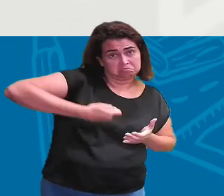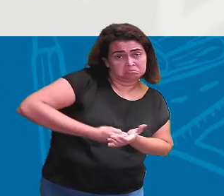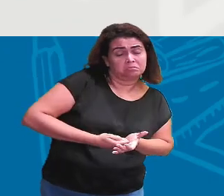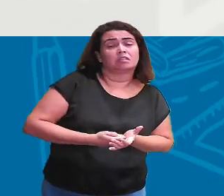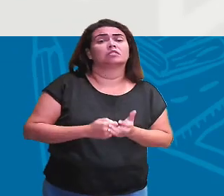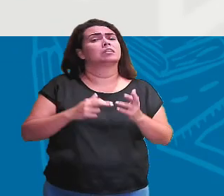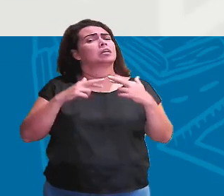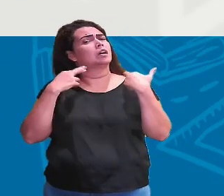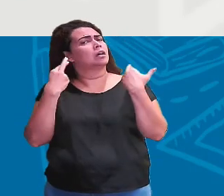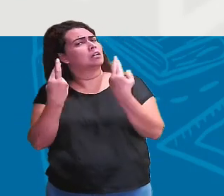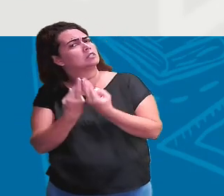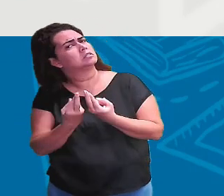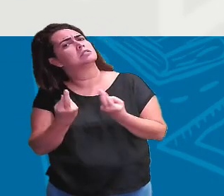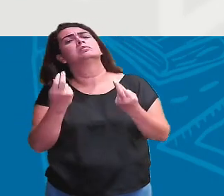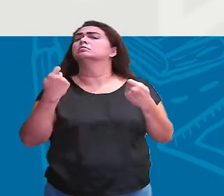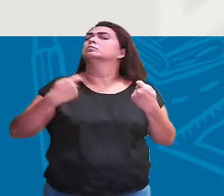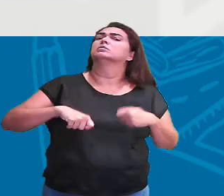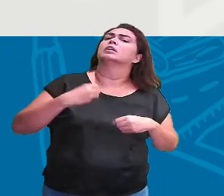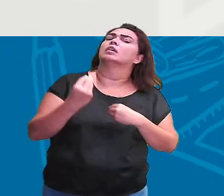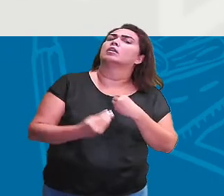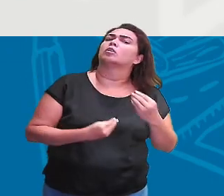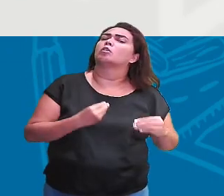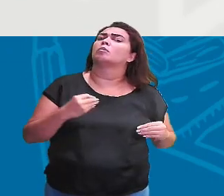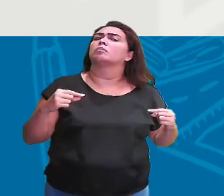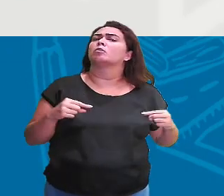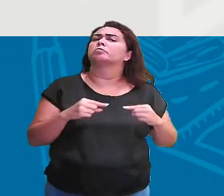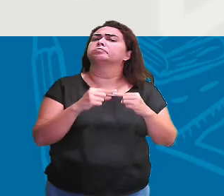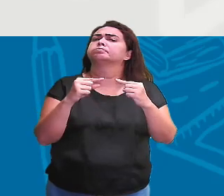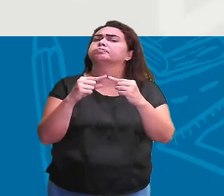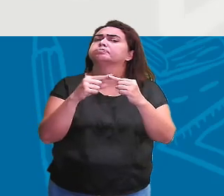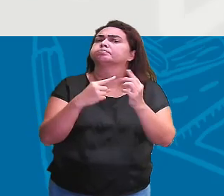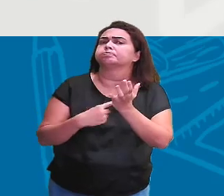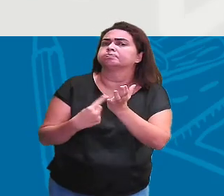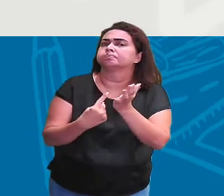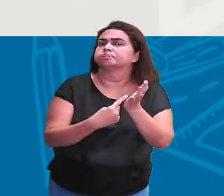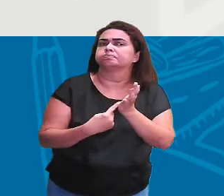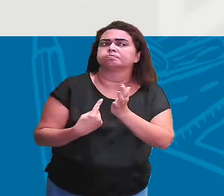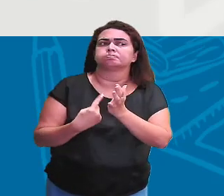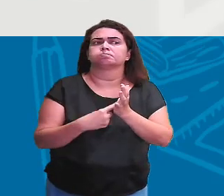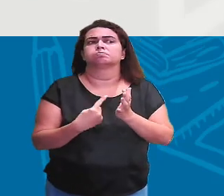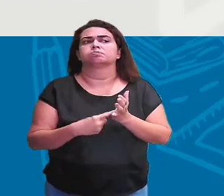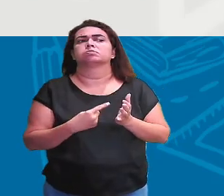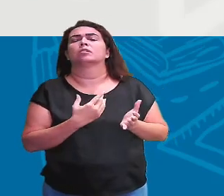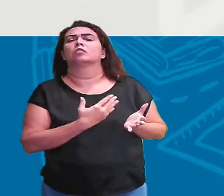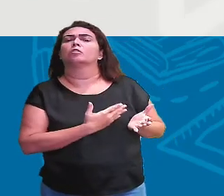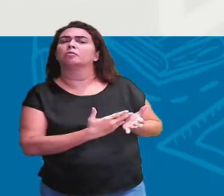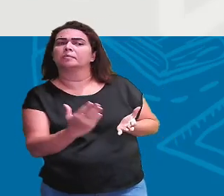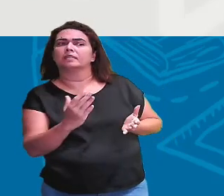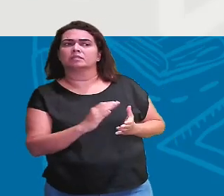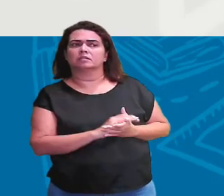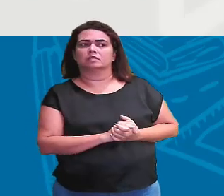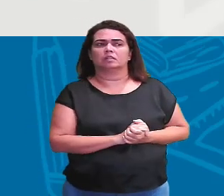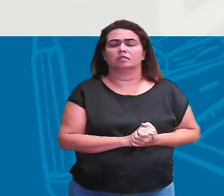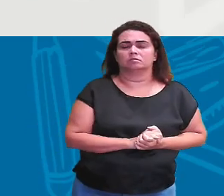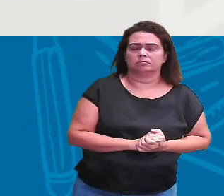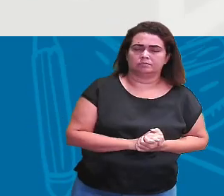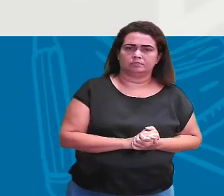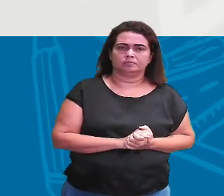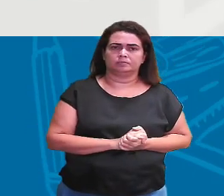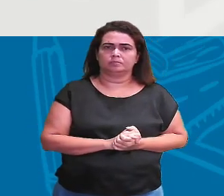definir objetivos, alinhar pensamentos, né, e aí começa o BRICS, que era uma denominação informal, começa a se